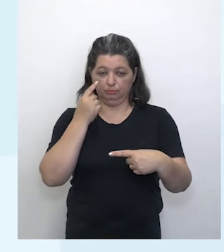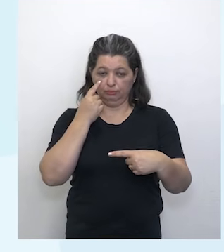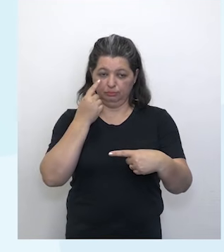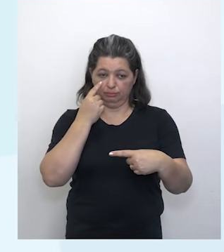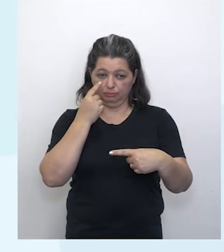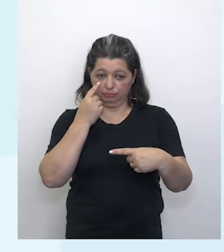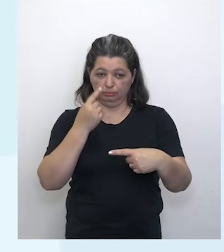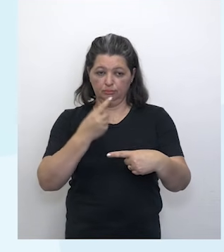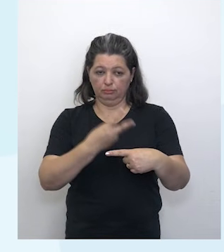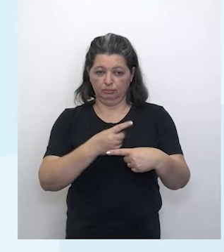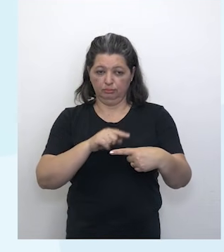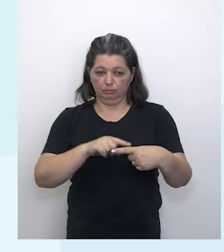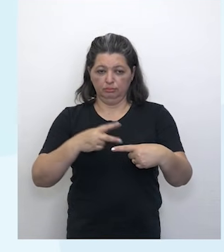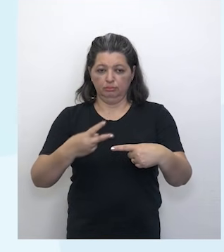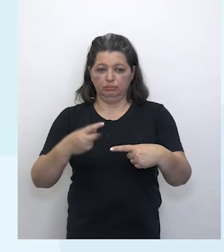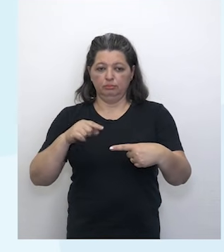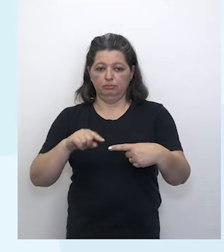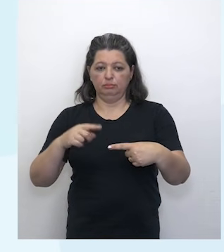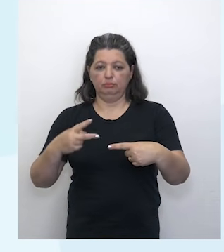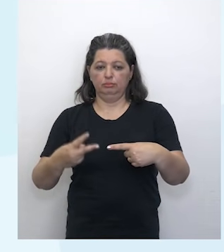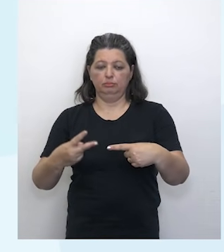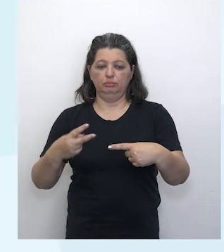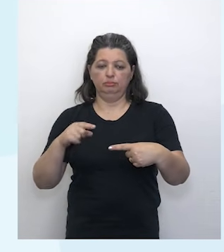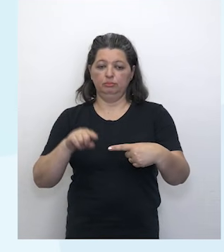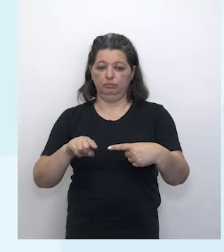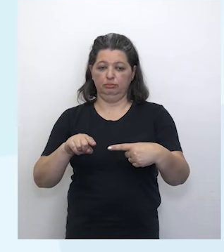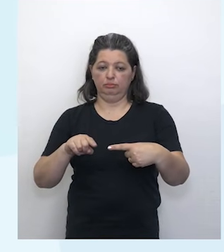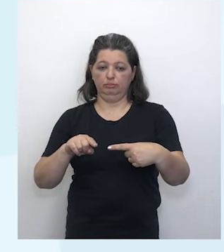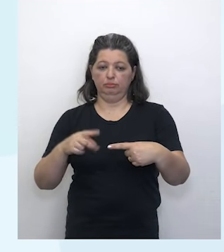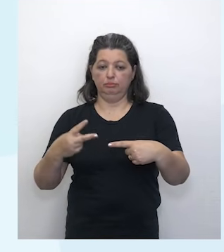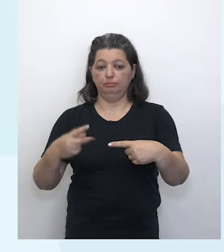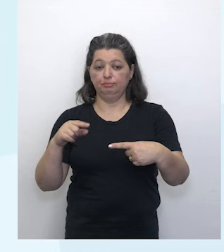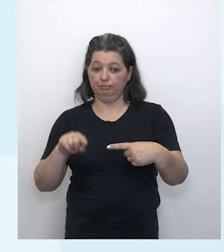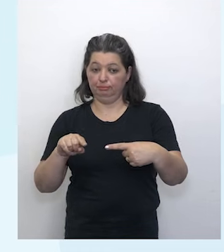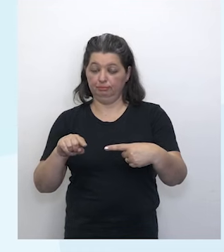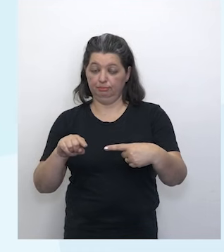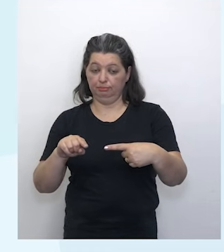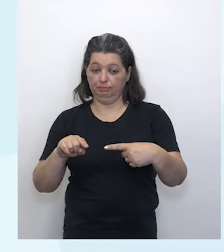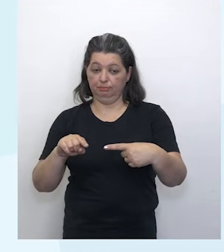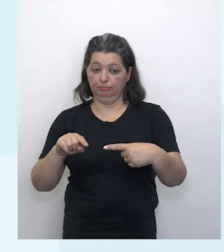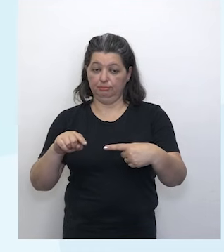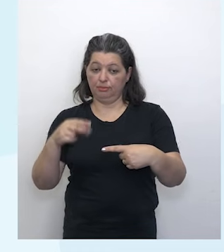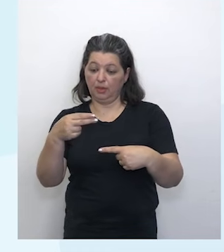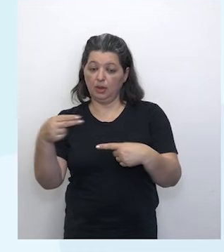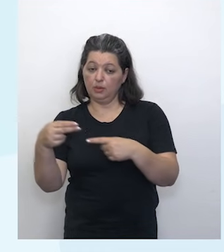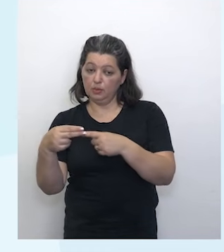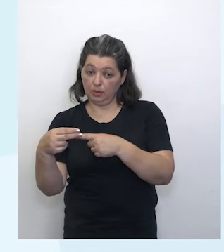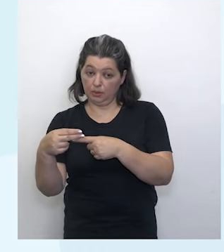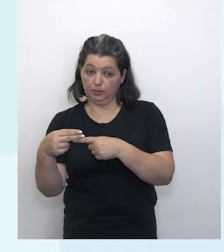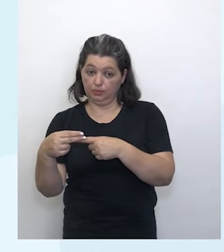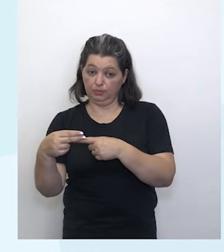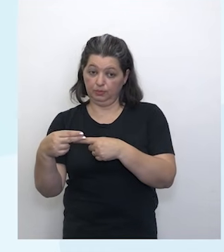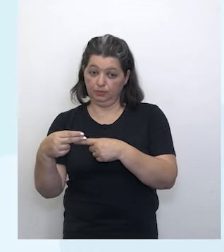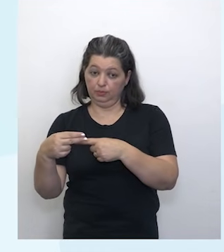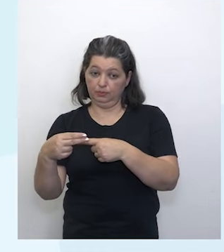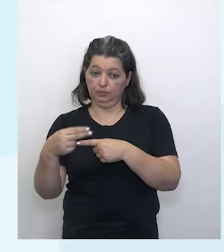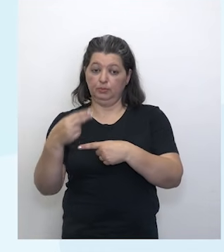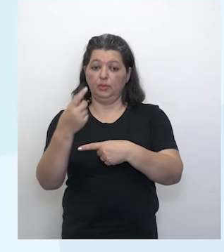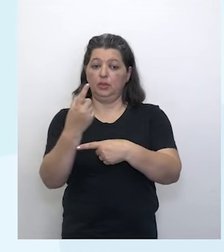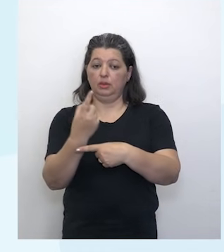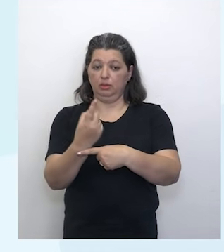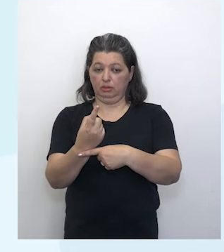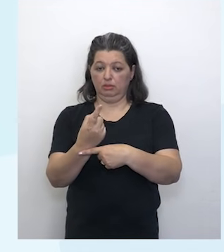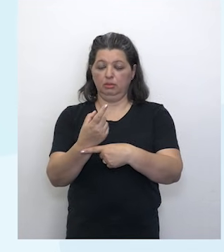todo mundo. Ficou 2 vezes 2, vezes 2, vezes 2, vezes 2, que é o 2 à quinta. Se você multiplicar isso, vai